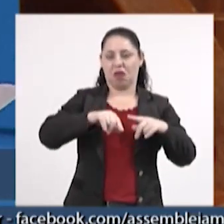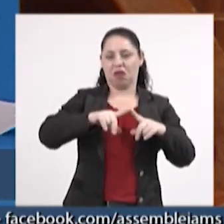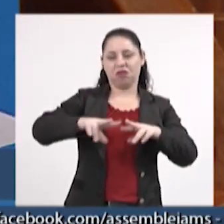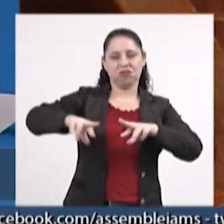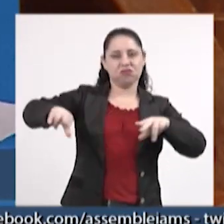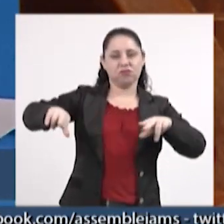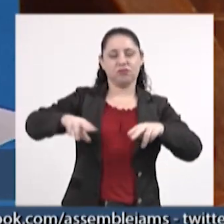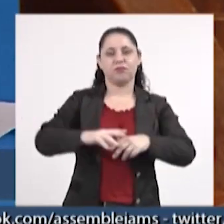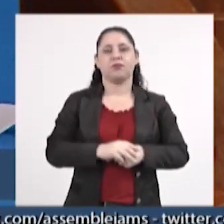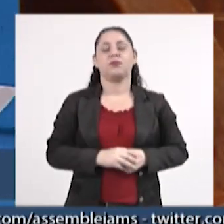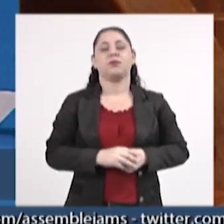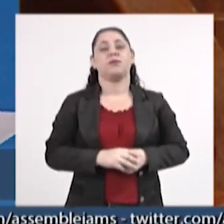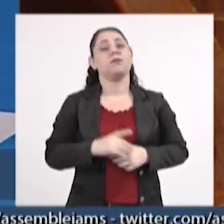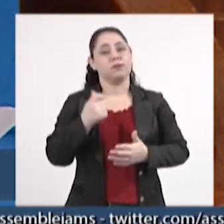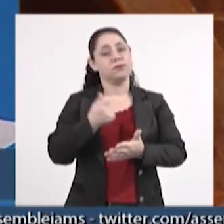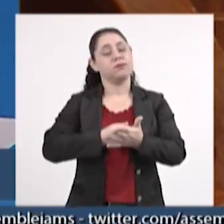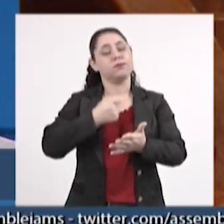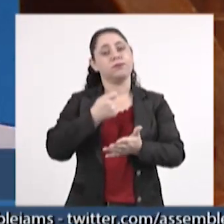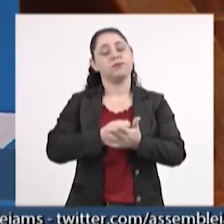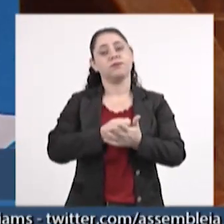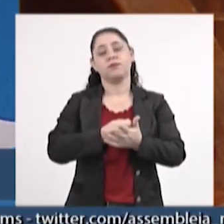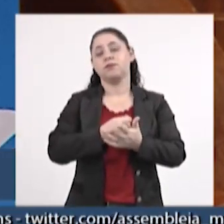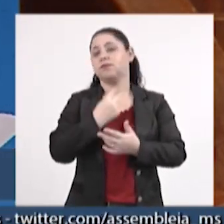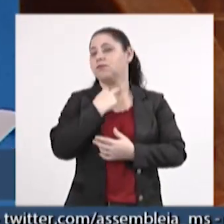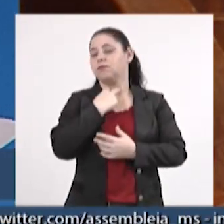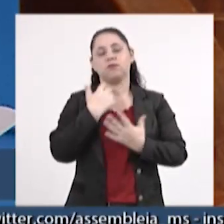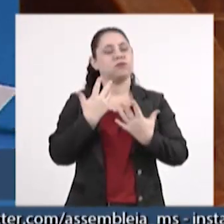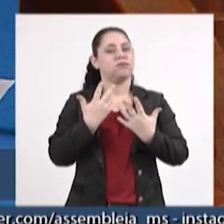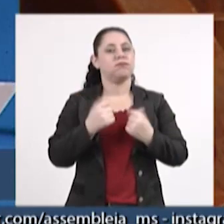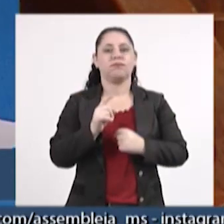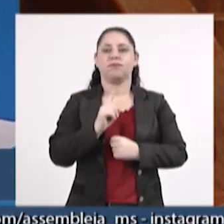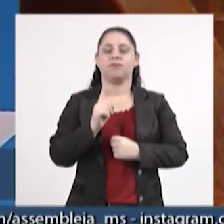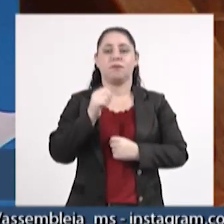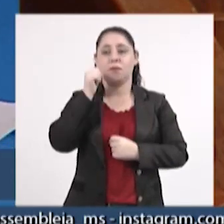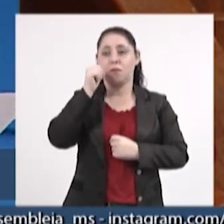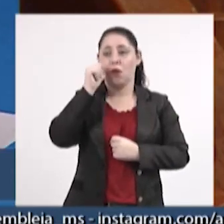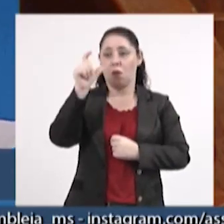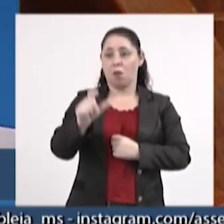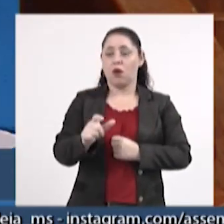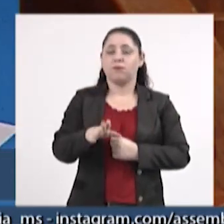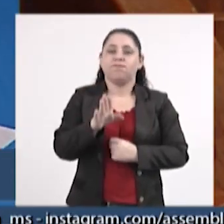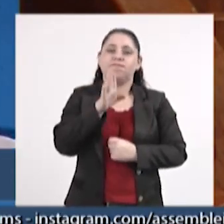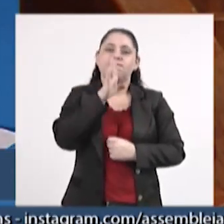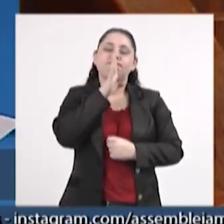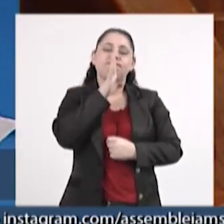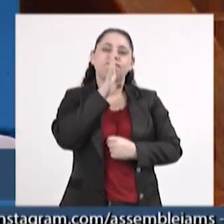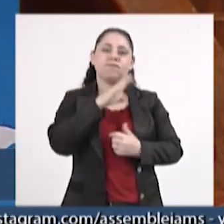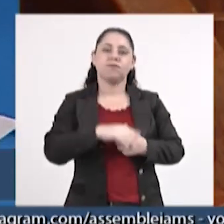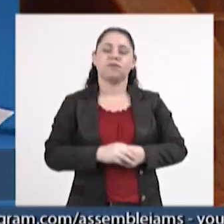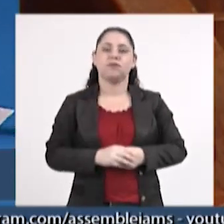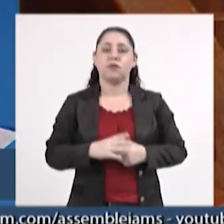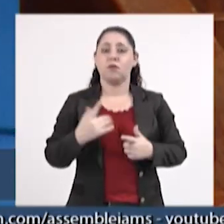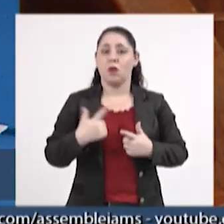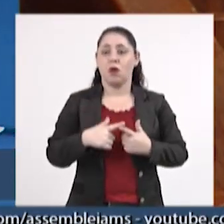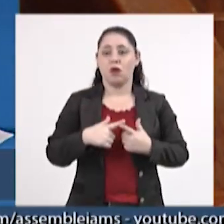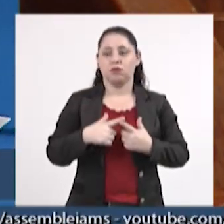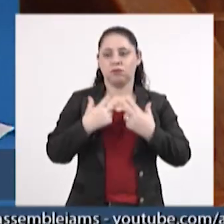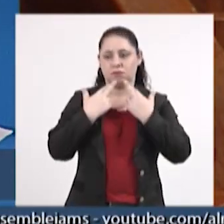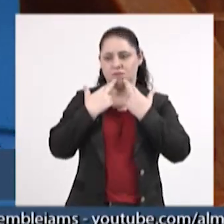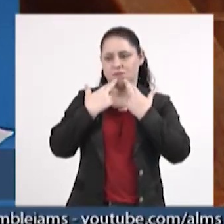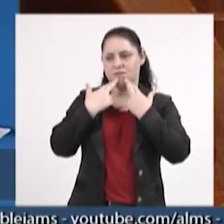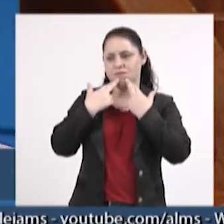fala, reforçando que não podemos aceitar que mulheres sejam silenciadas por meio de